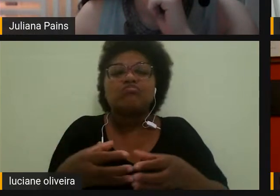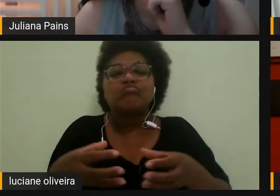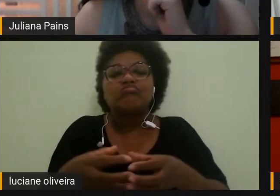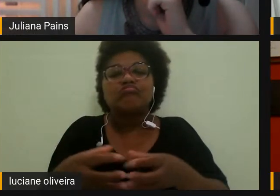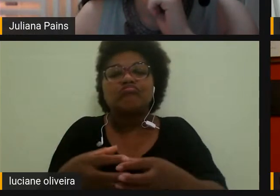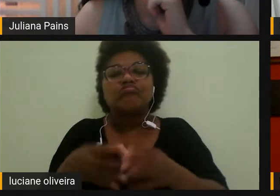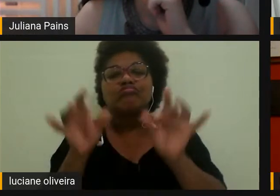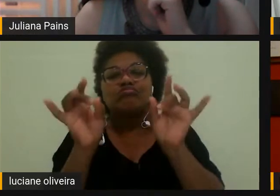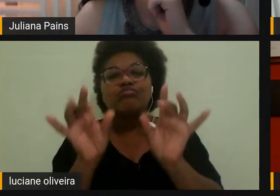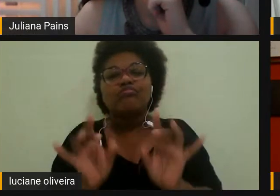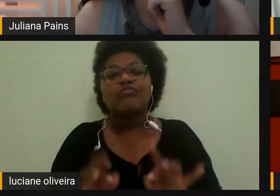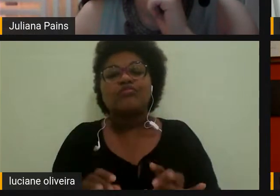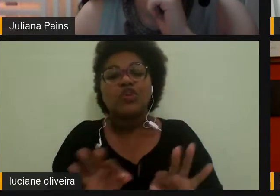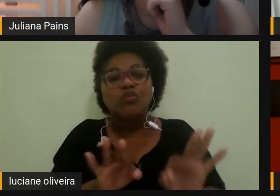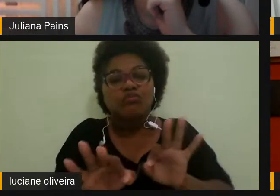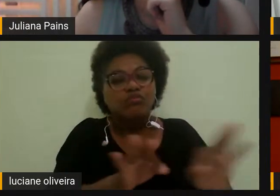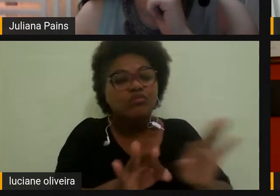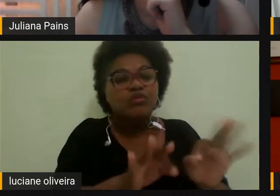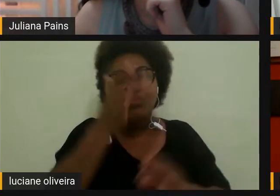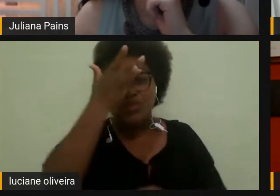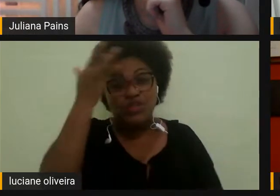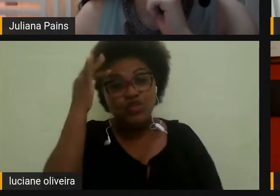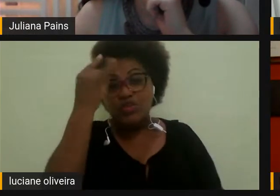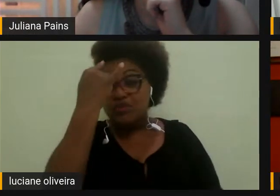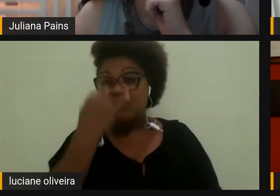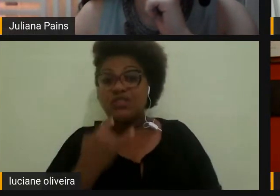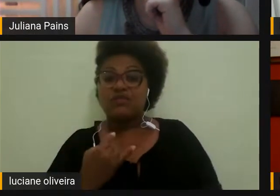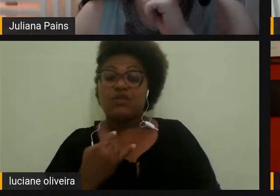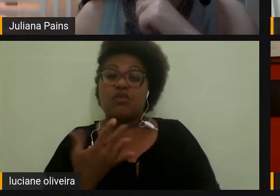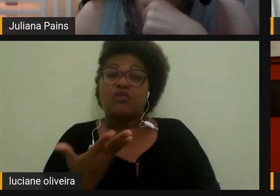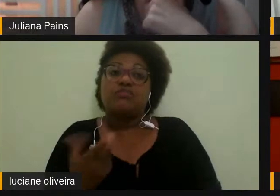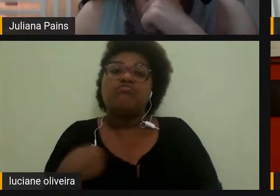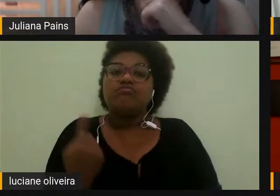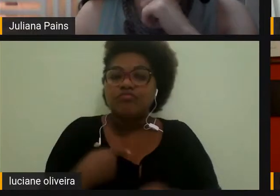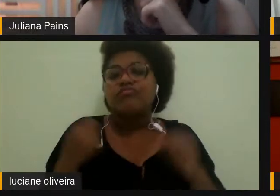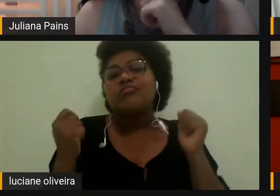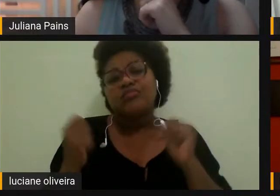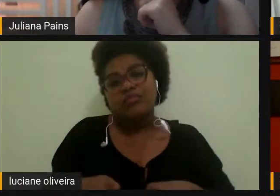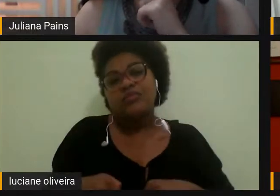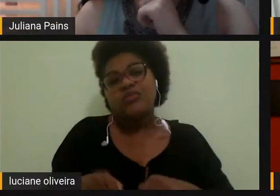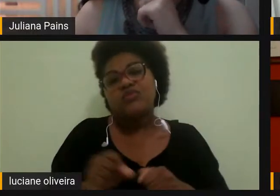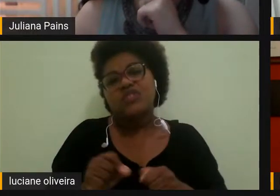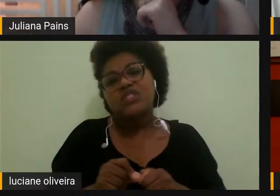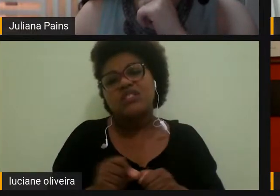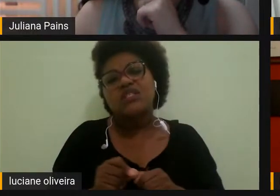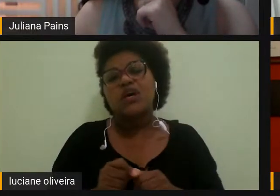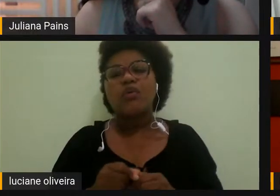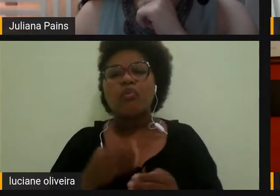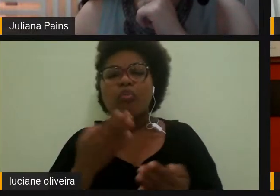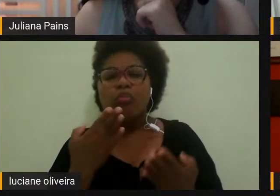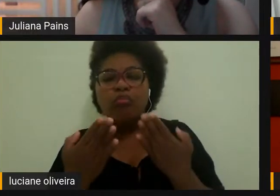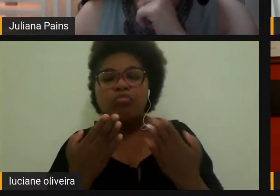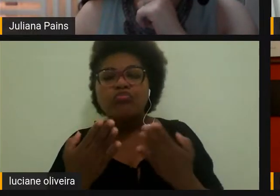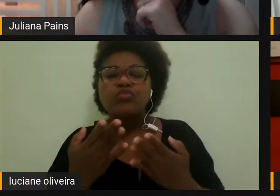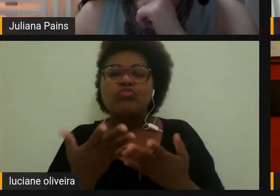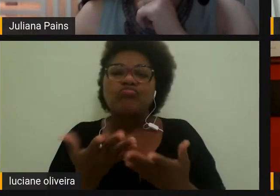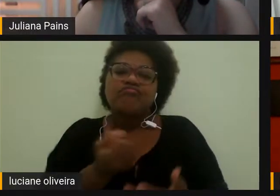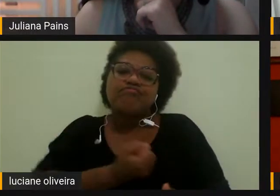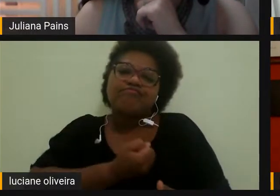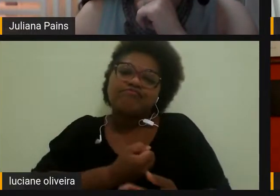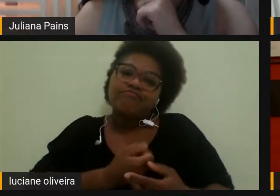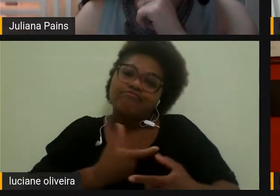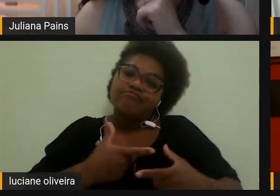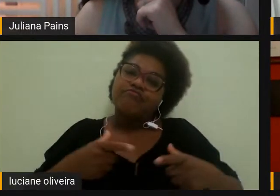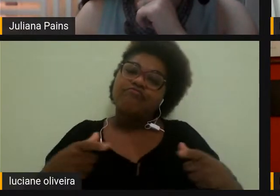deficiência visual onde a gente conseguiu fazer testes né um número grande de testes Mas enfim